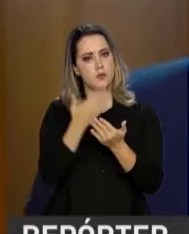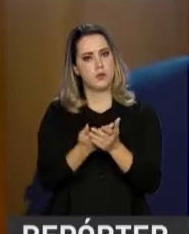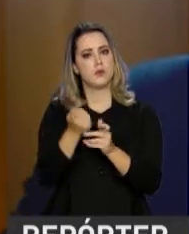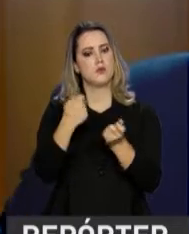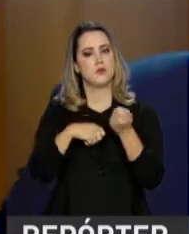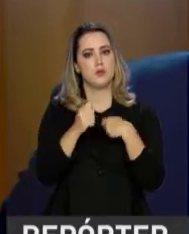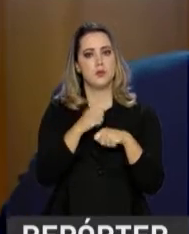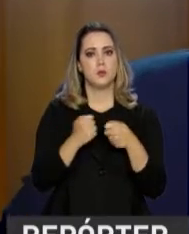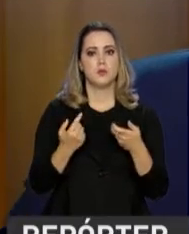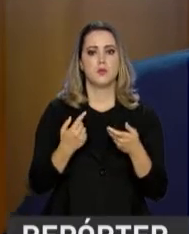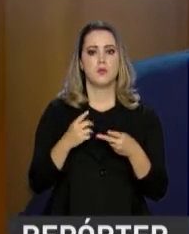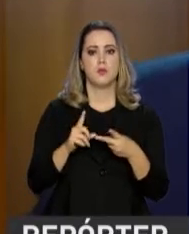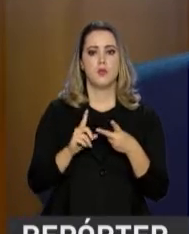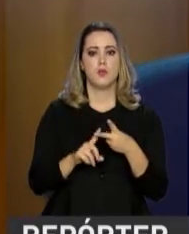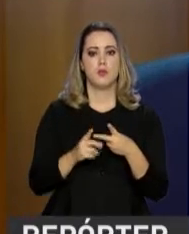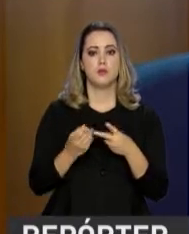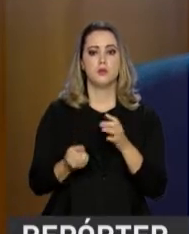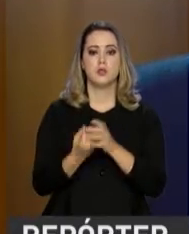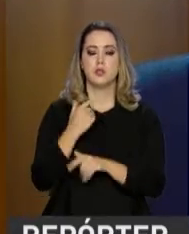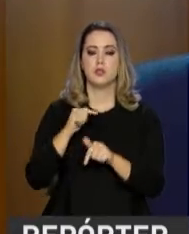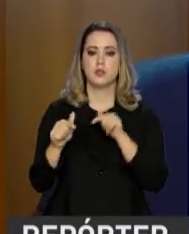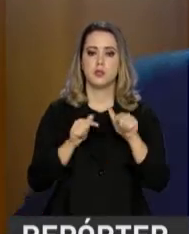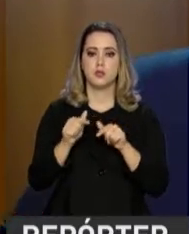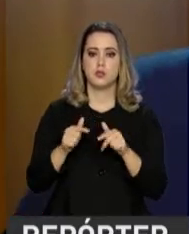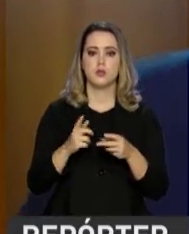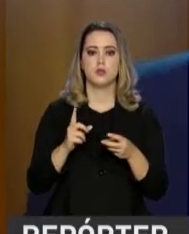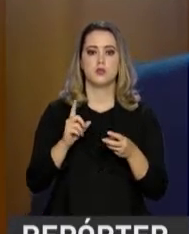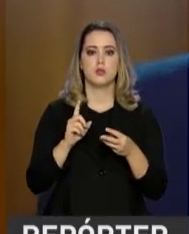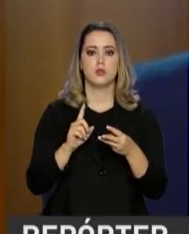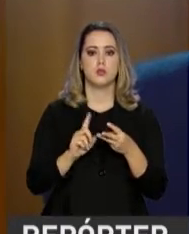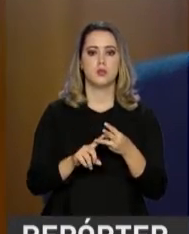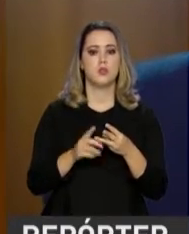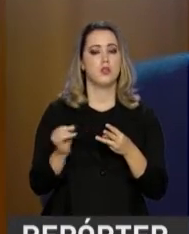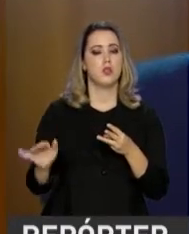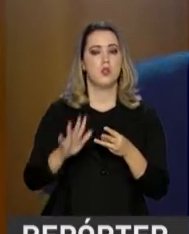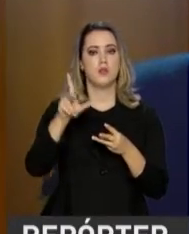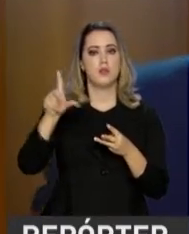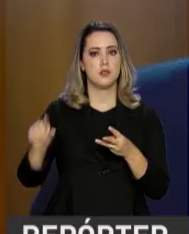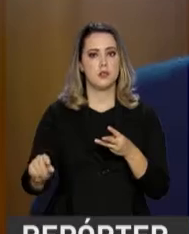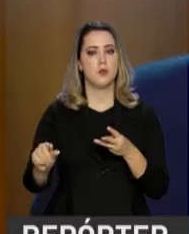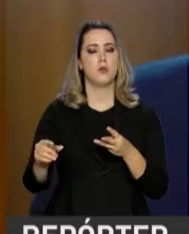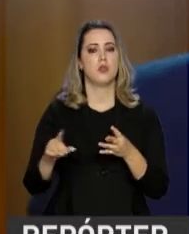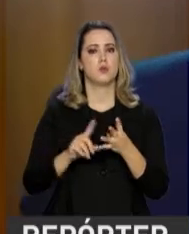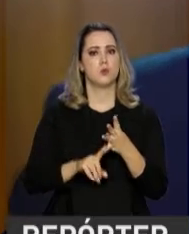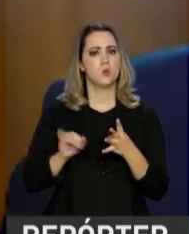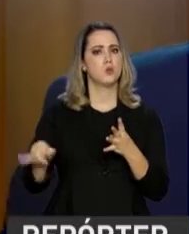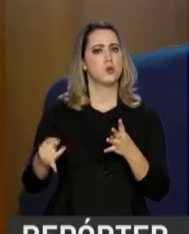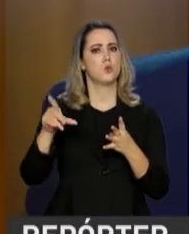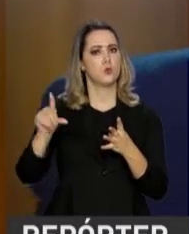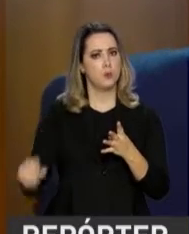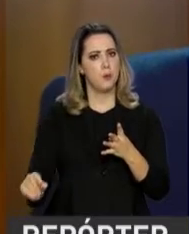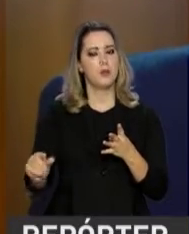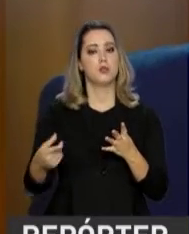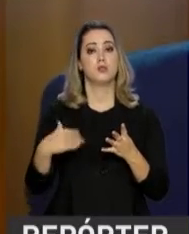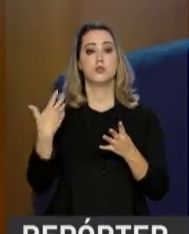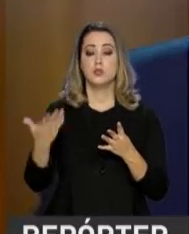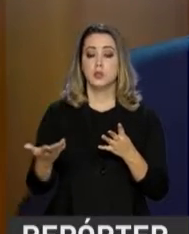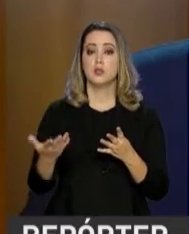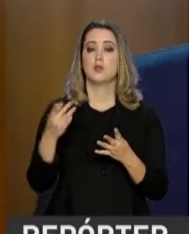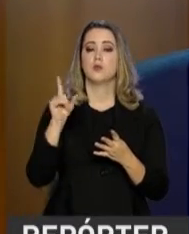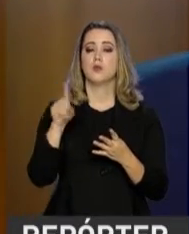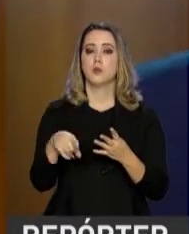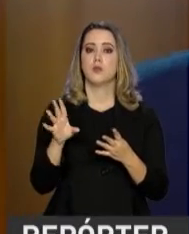economia garante criação de emprego era de inflação baixa juros baixos e portanto